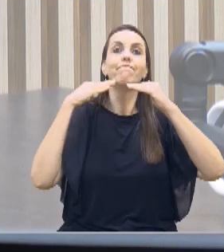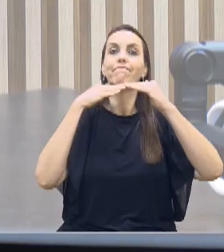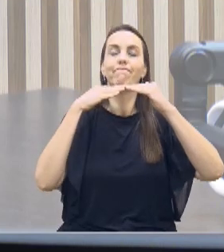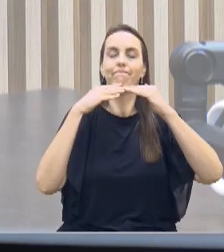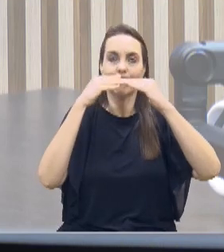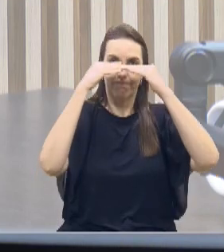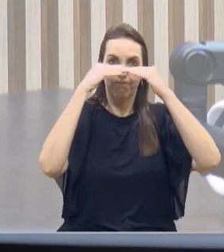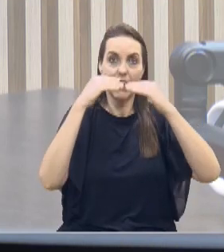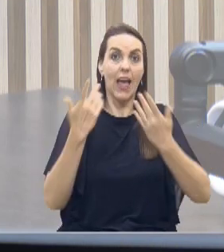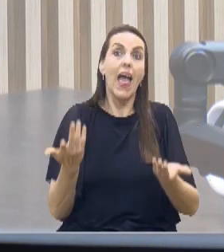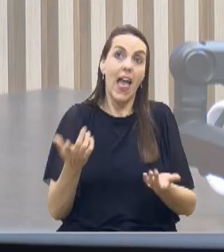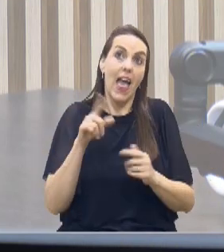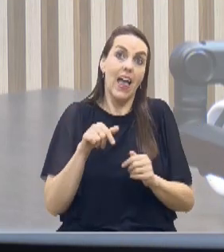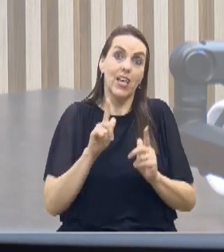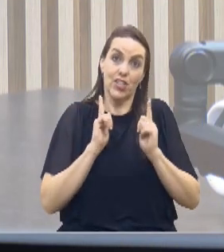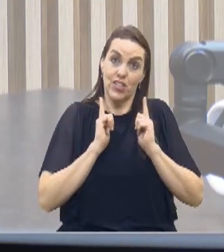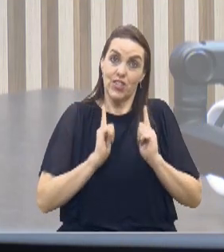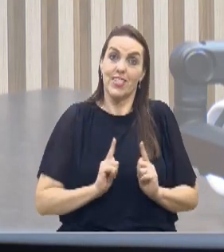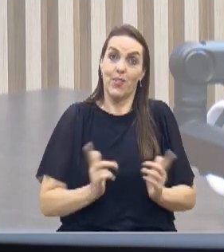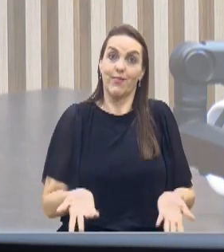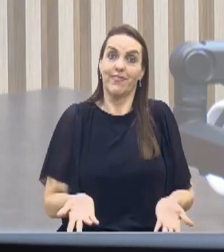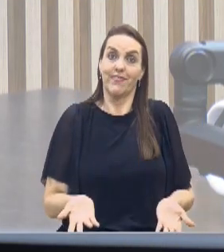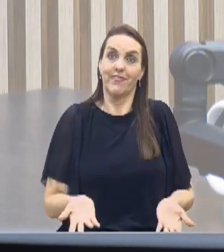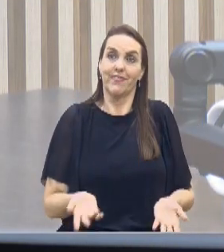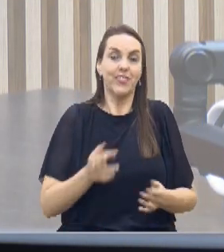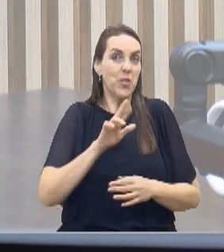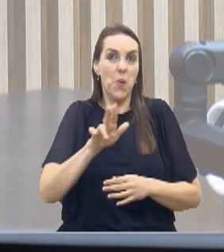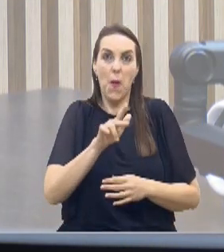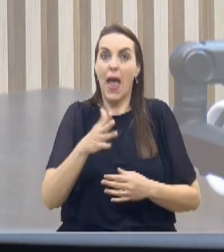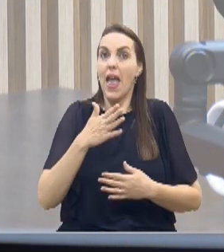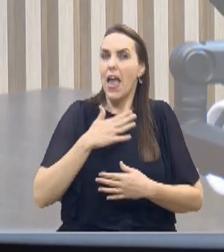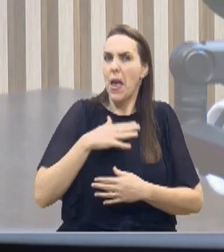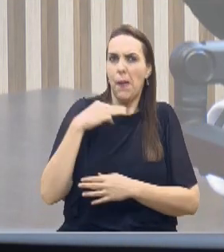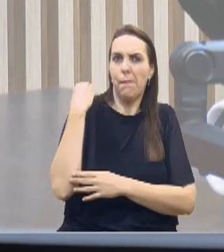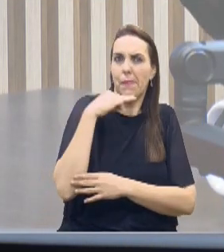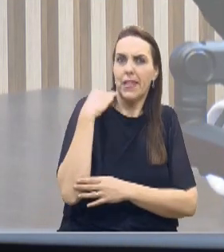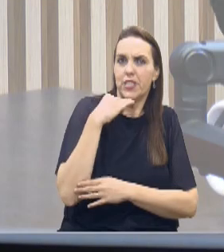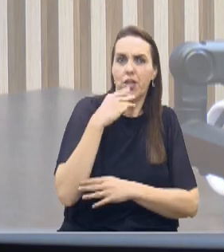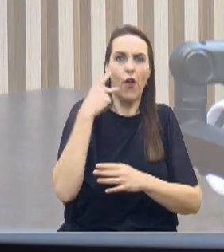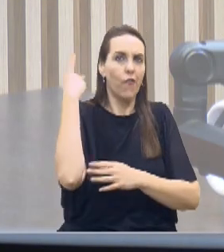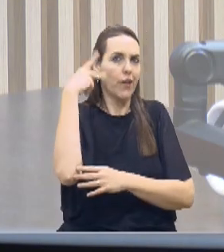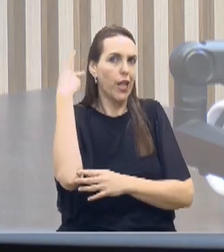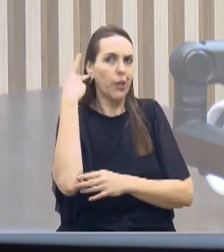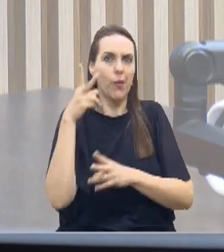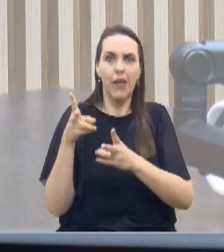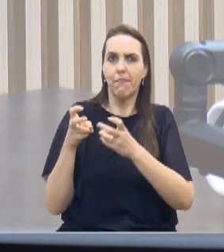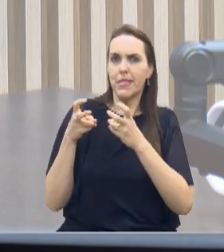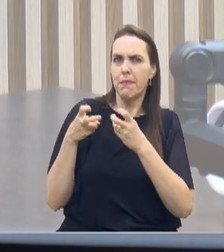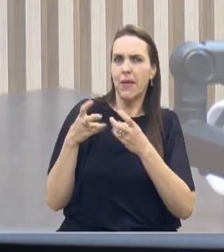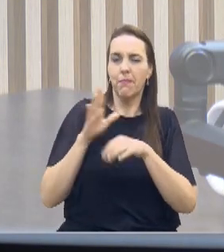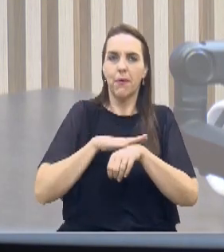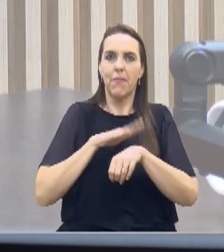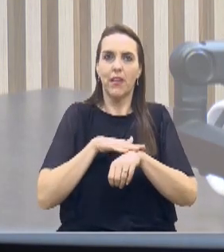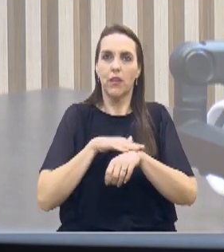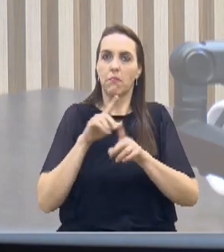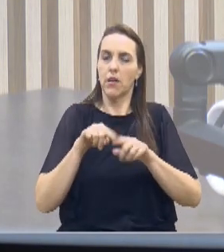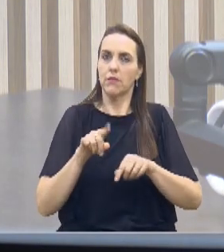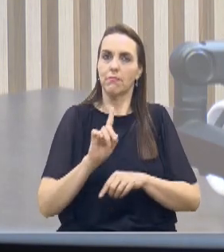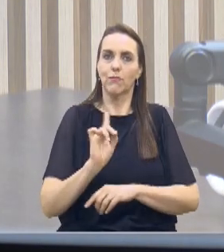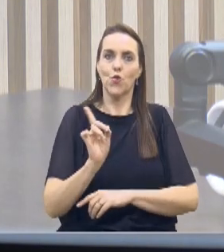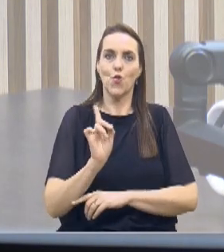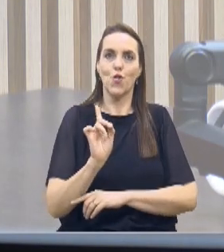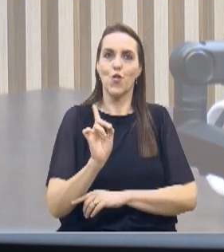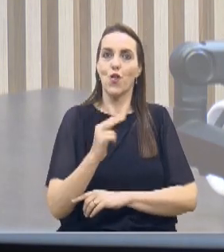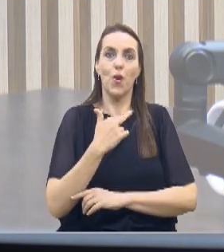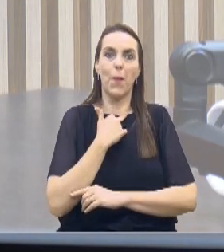Isso é gestão, né? Isso não é o que talvez a Marisol vereadora fosse se dar conta naquele momento. Mas aí tu diz, opa, não. A